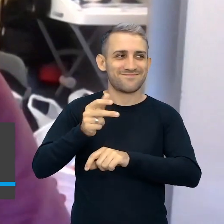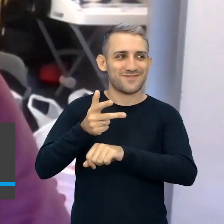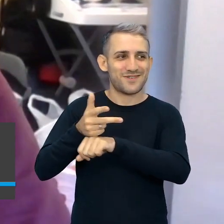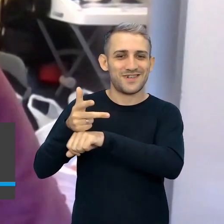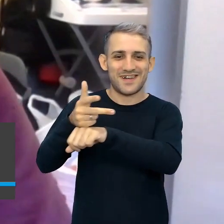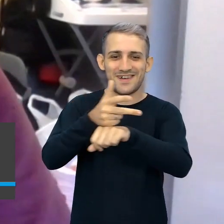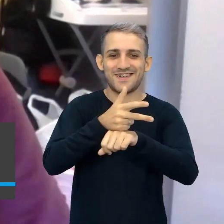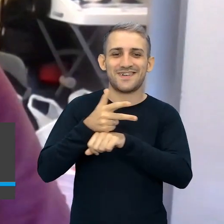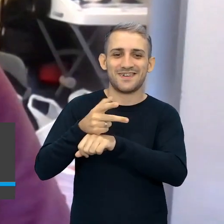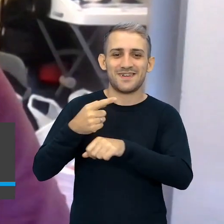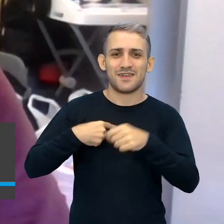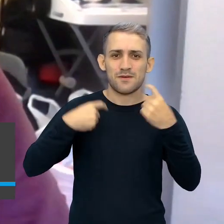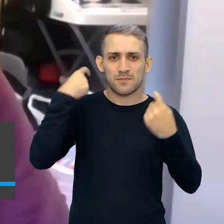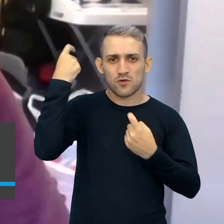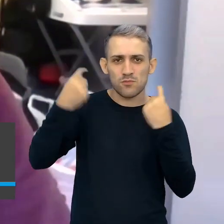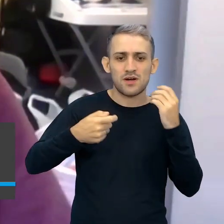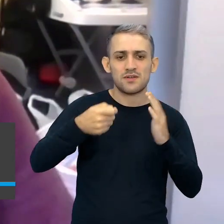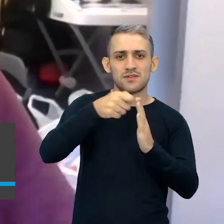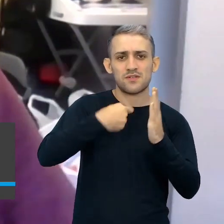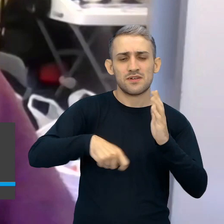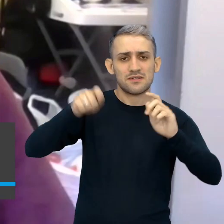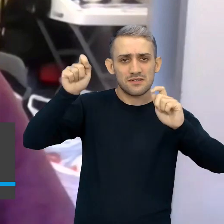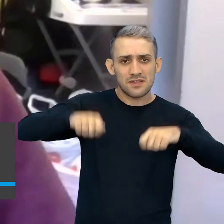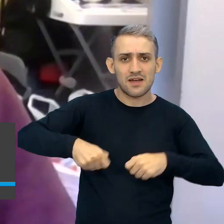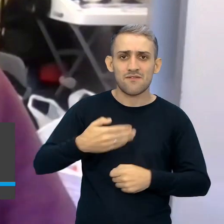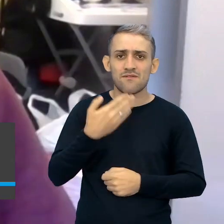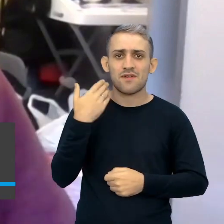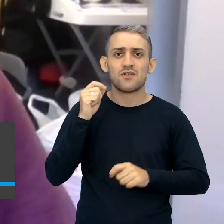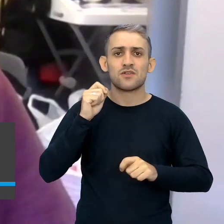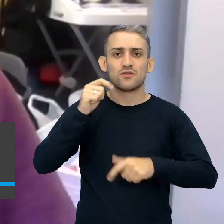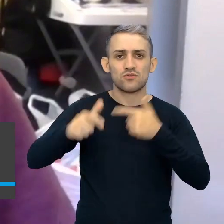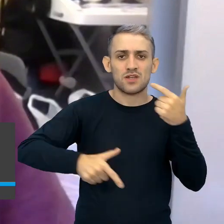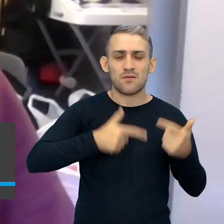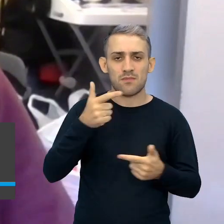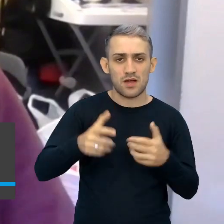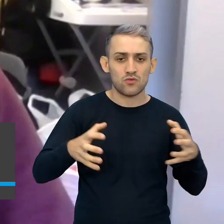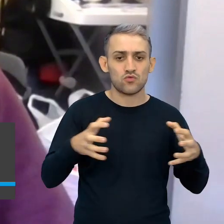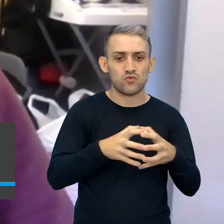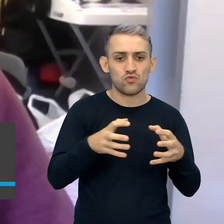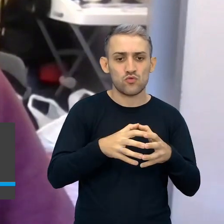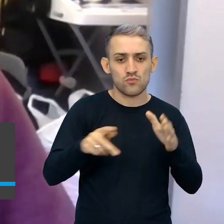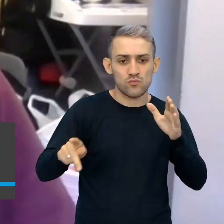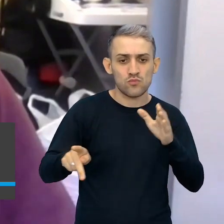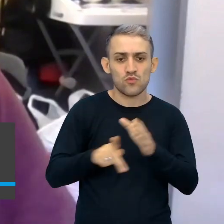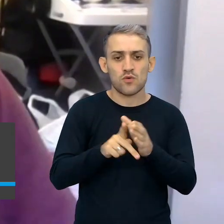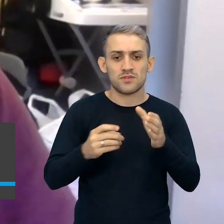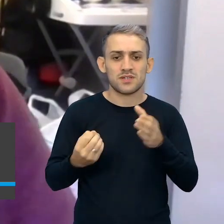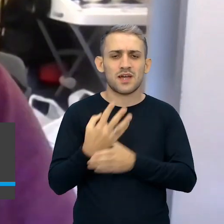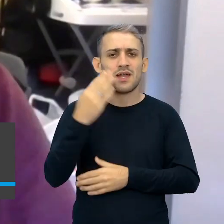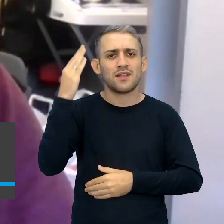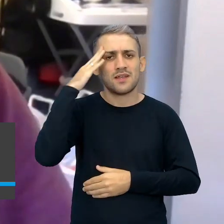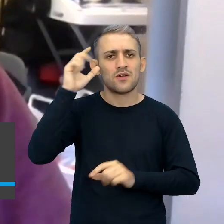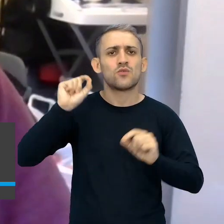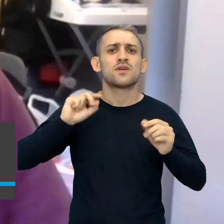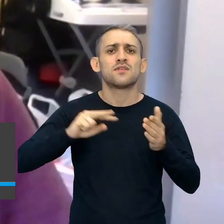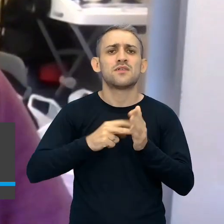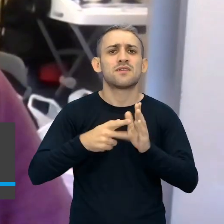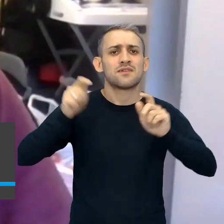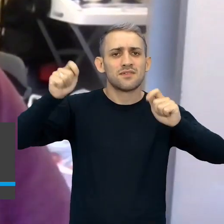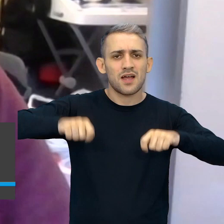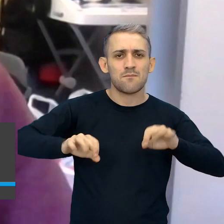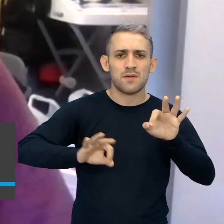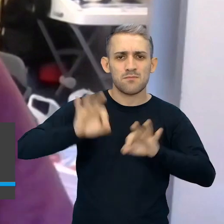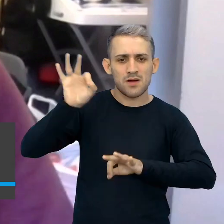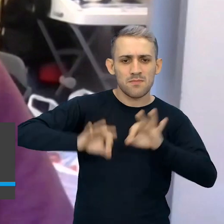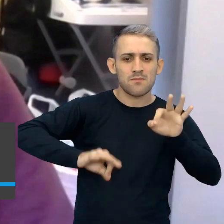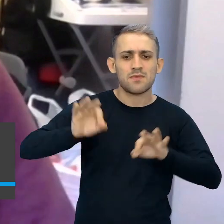Então, eu vou me preocupar em escrever de forma que facilite o trabalho dessa equipe de produção, de entender o que que precisa ser planejado para a filmagem, o